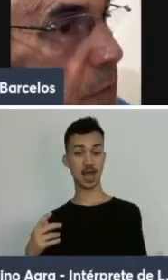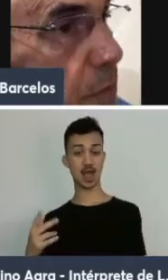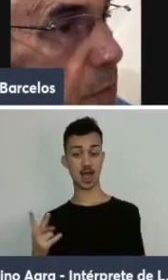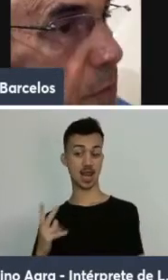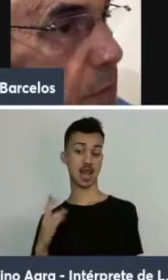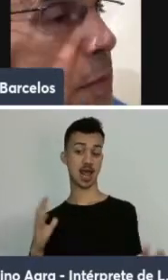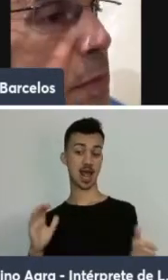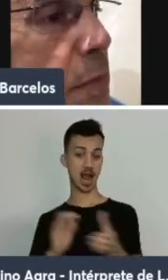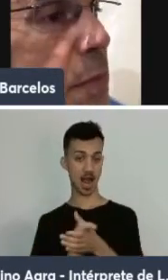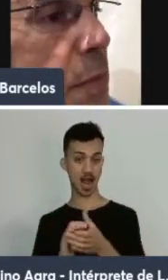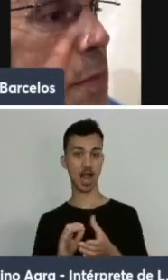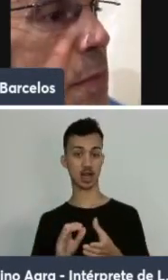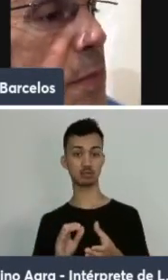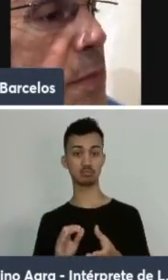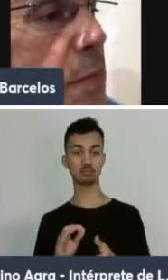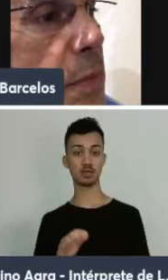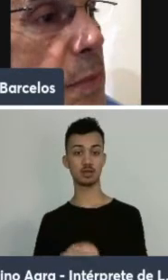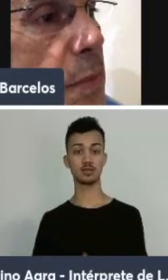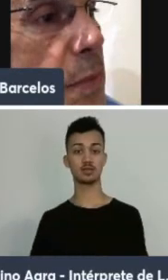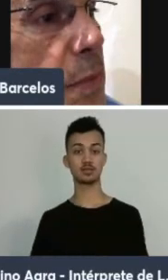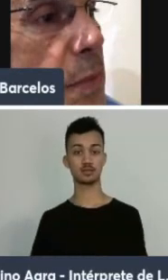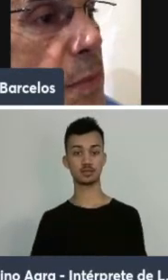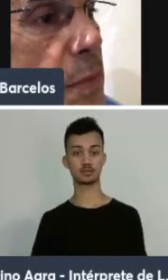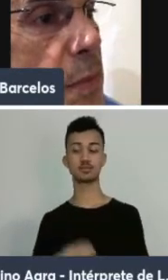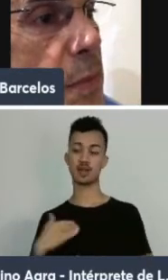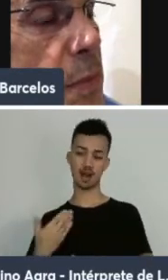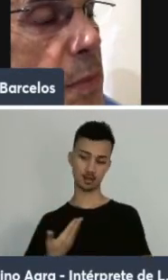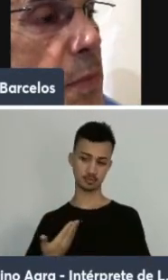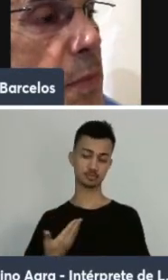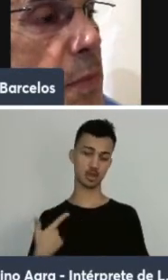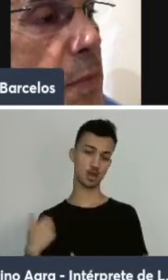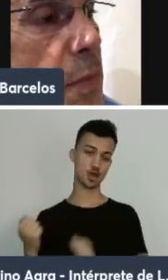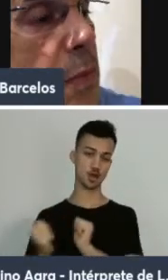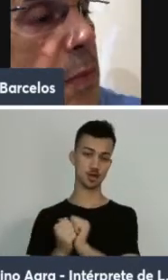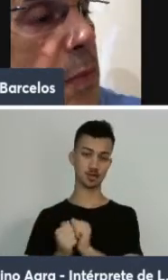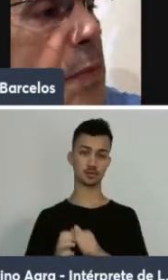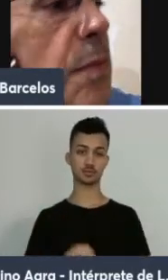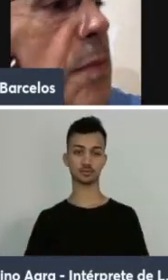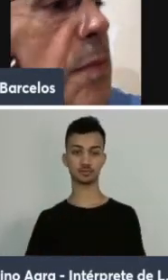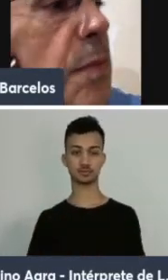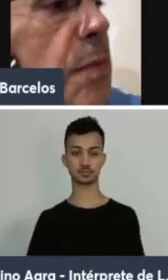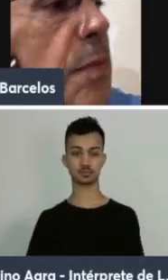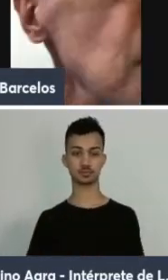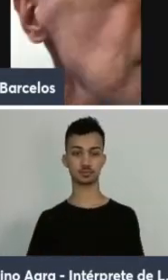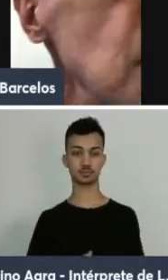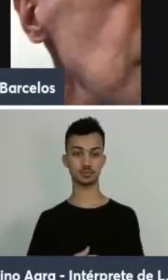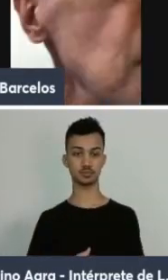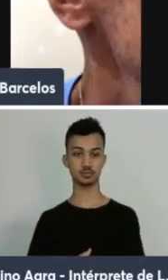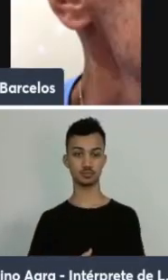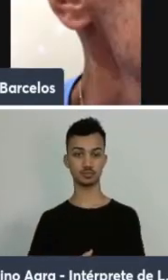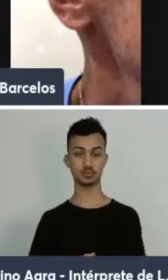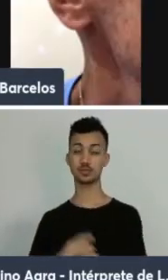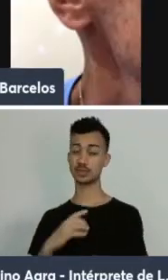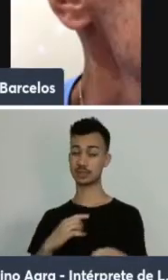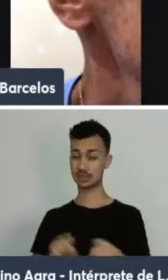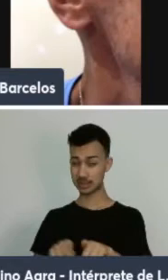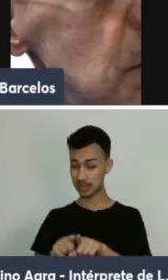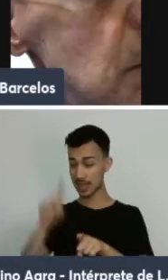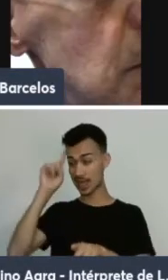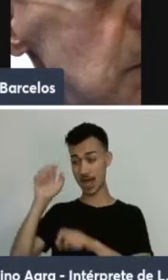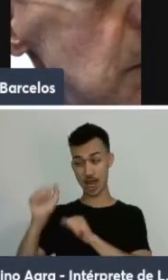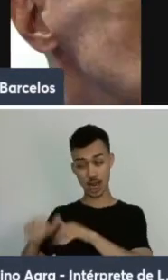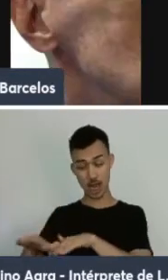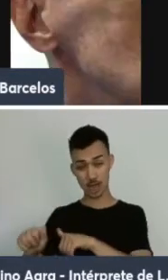tinha se refugiado com amigos nossos, o Somos, né, fugido do Chile, porque também era a época da ditadura pesada no